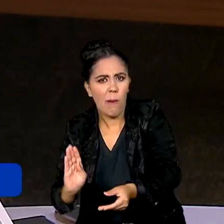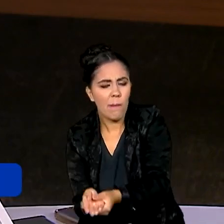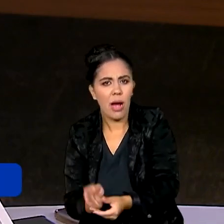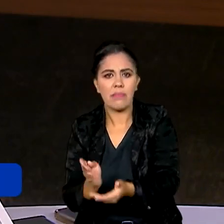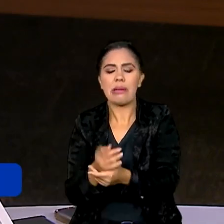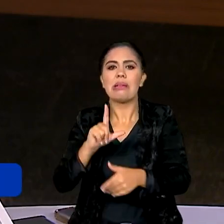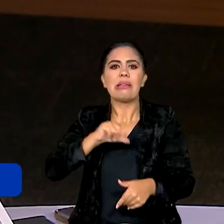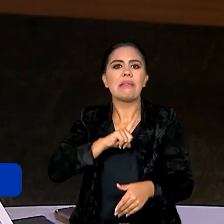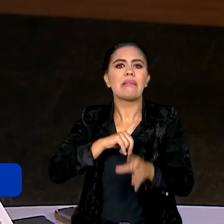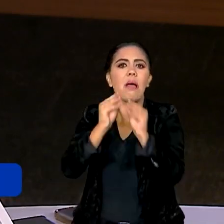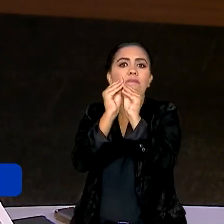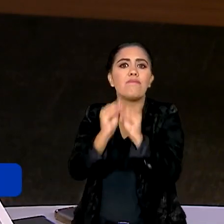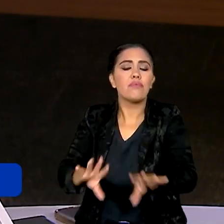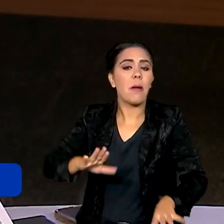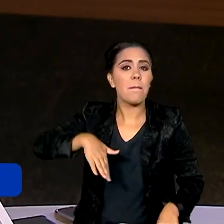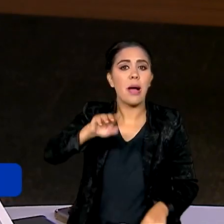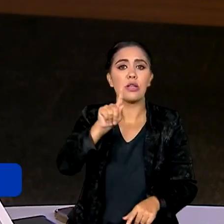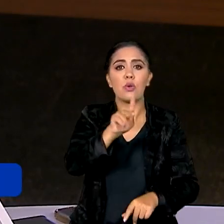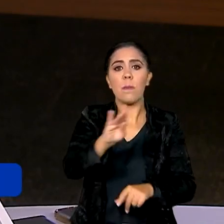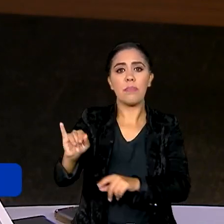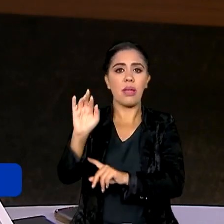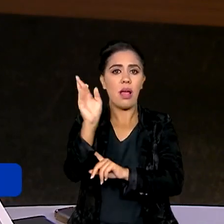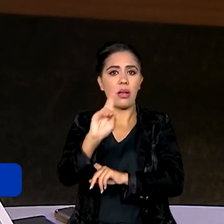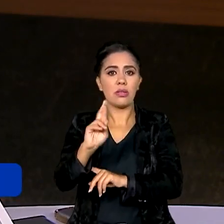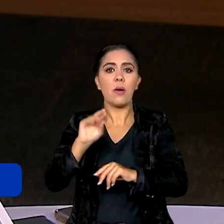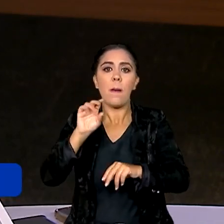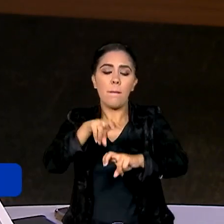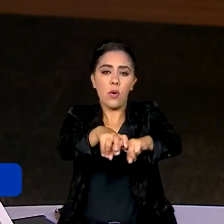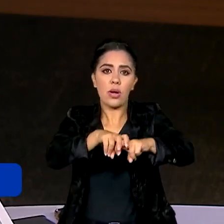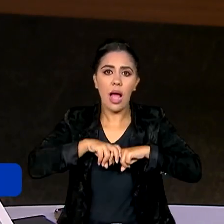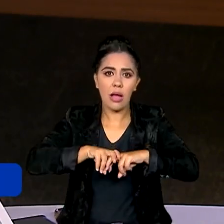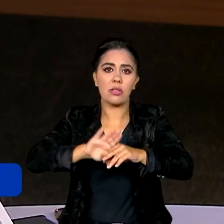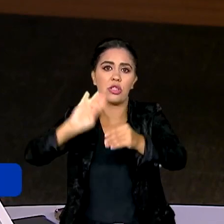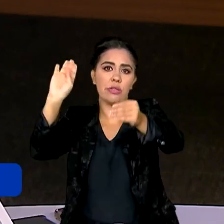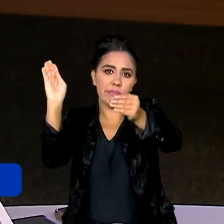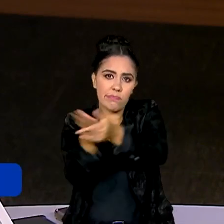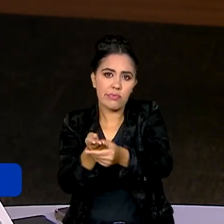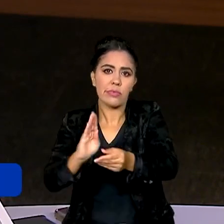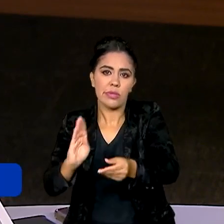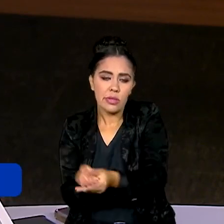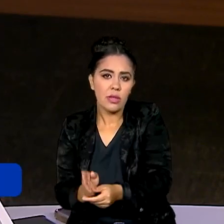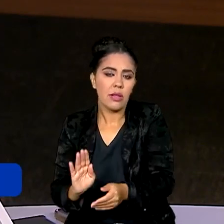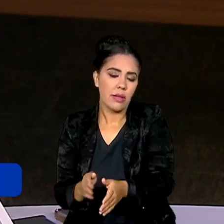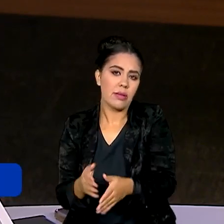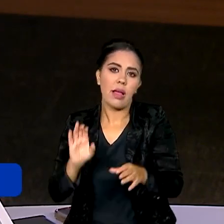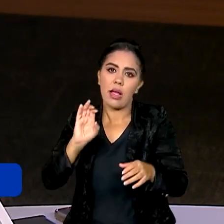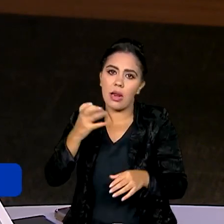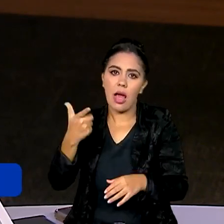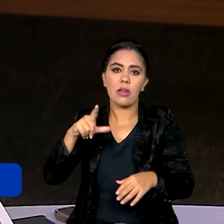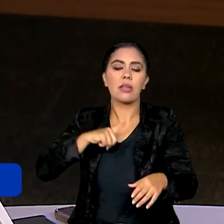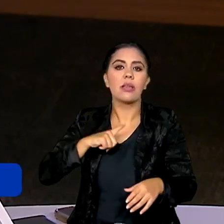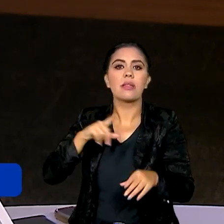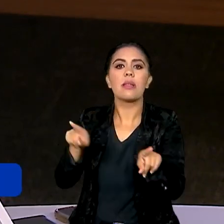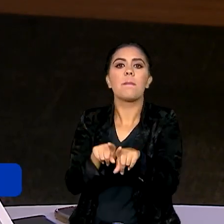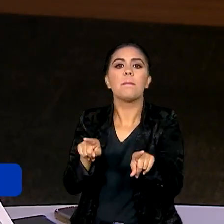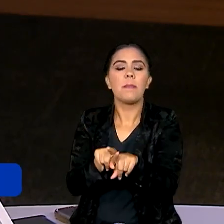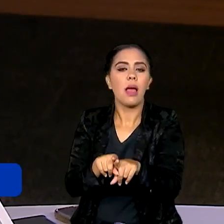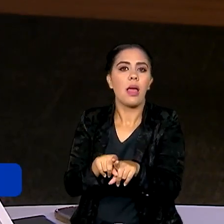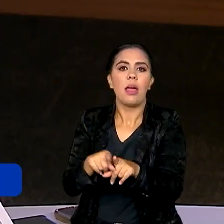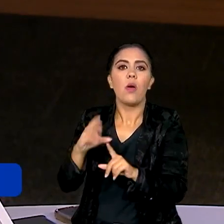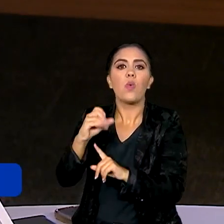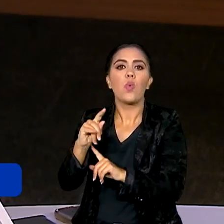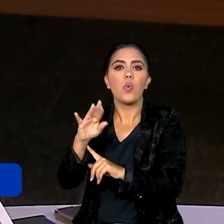custo, um passivo de mais de R$1 bilhão só em ações judiciais. E isso é evidente, todo o custo das empresas acaba